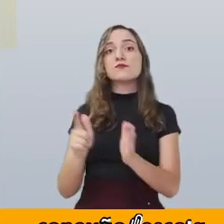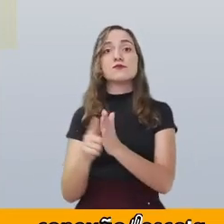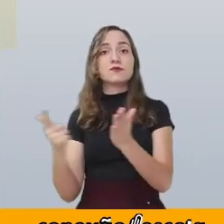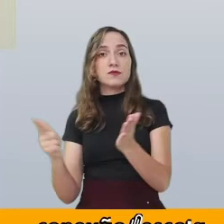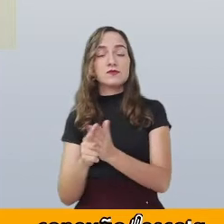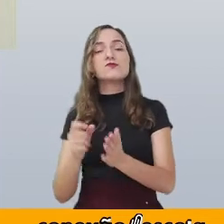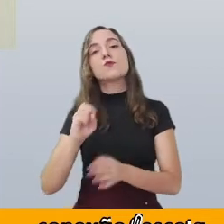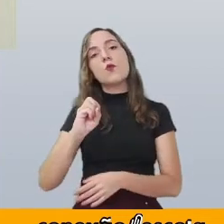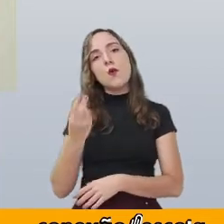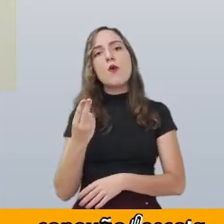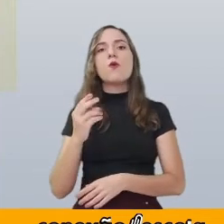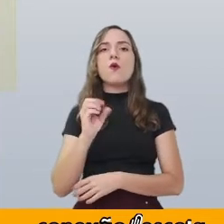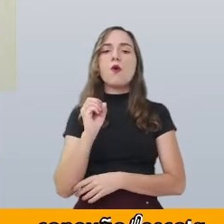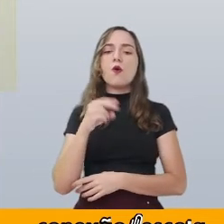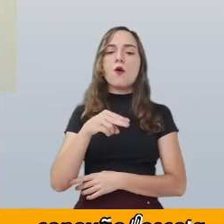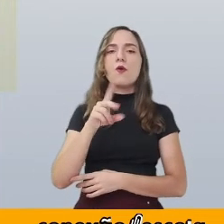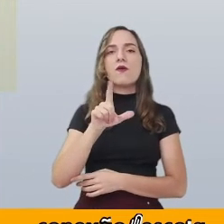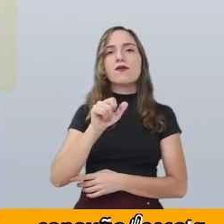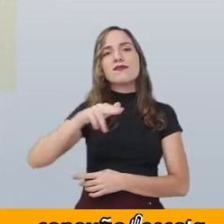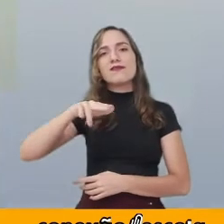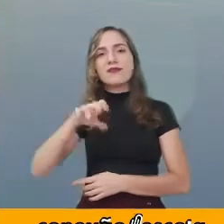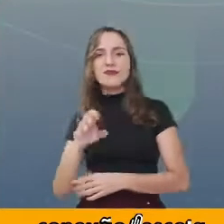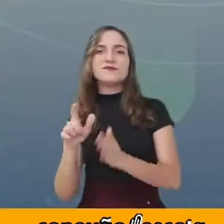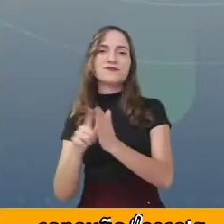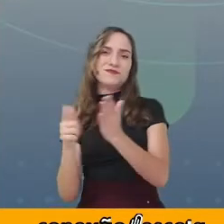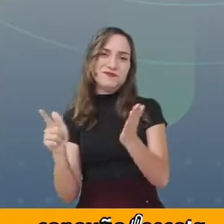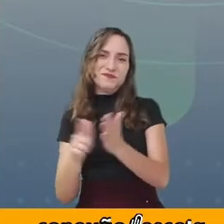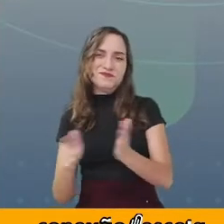jornalismo online.